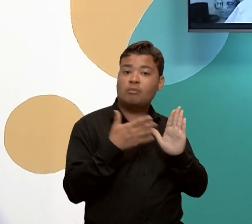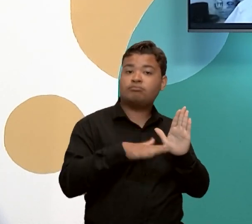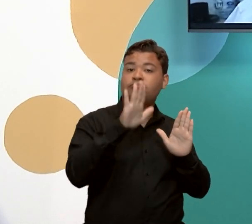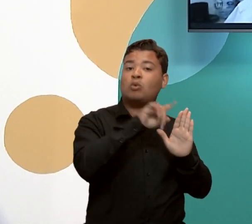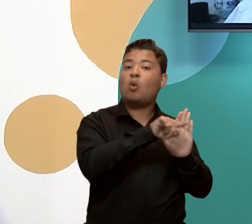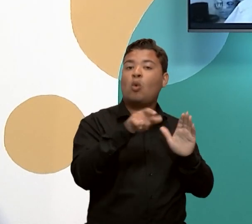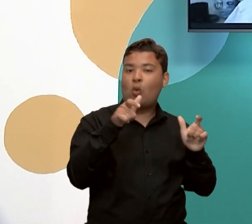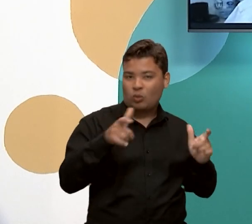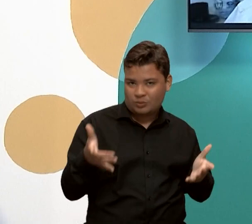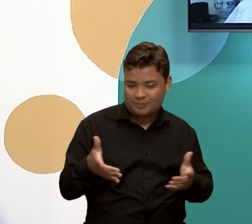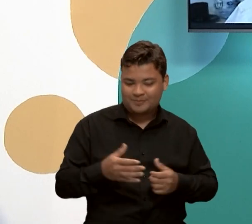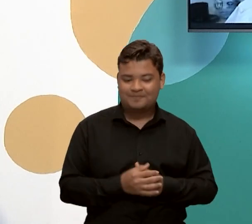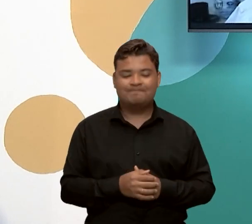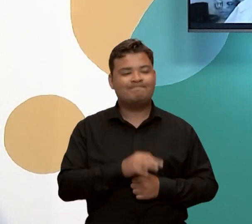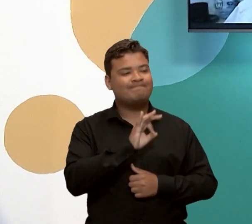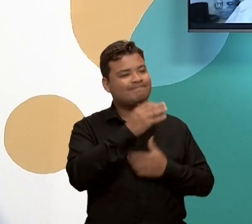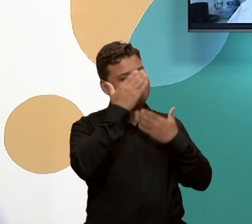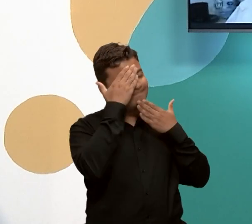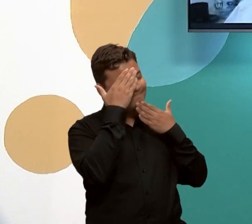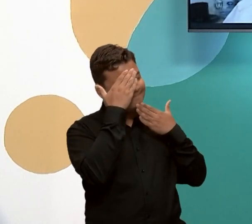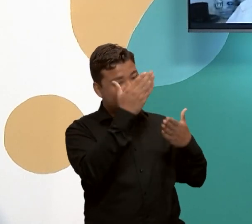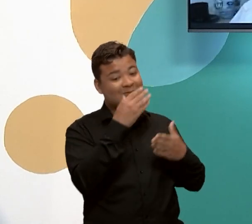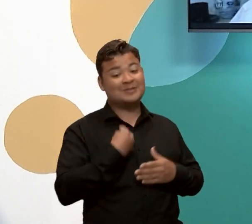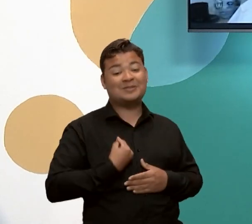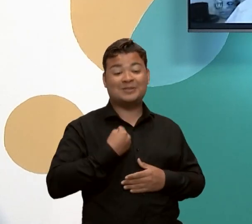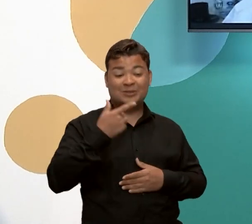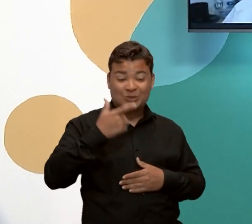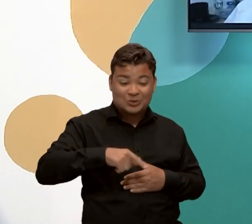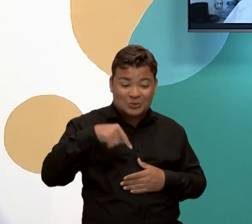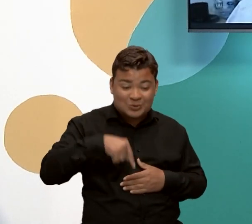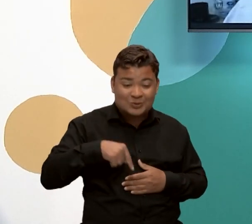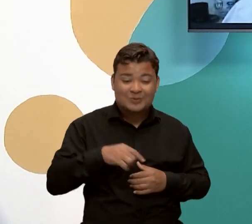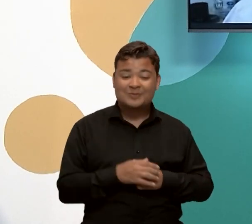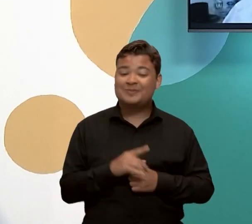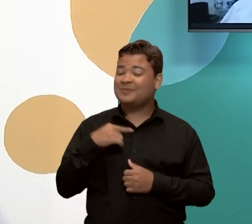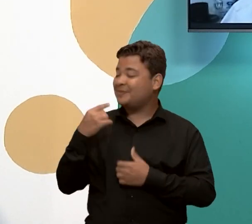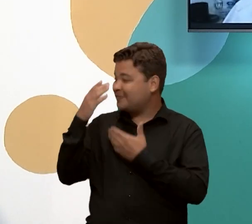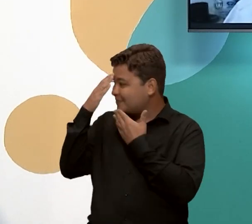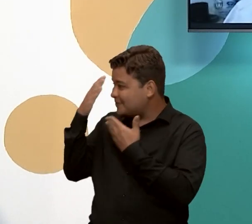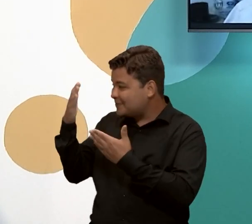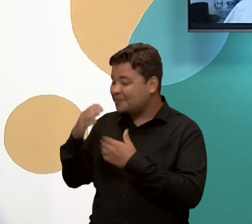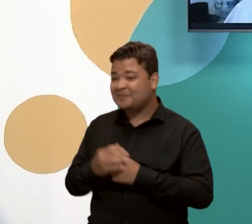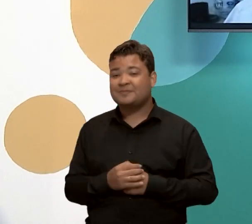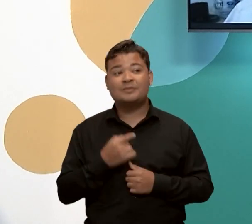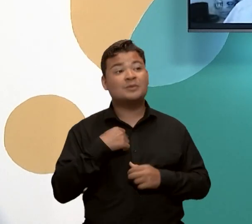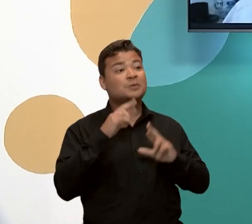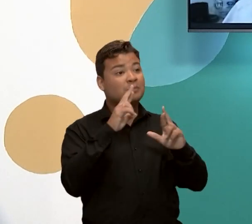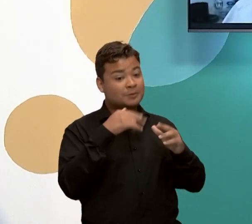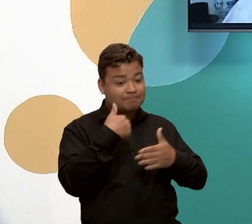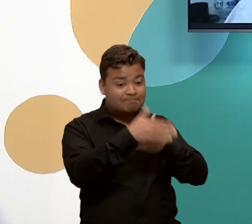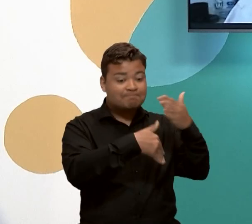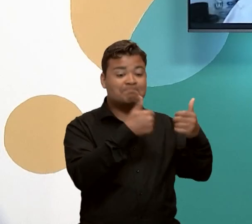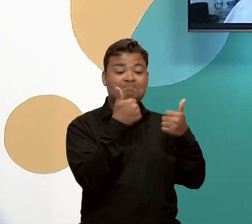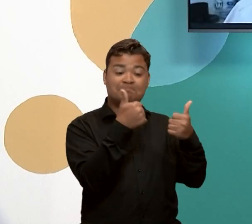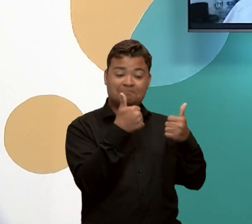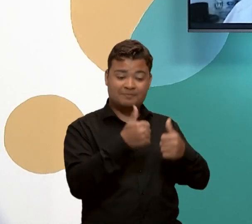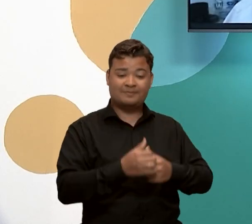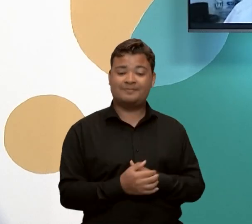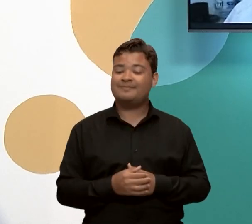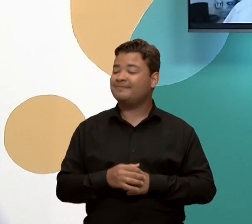certo. Muito obrigada, Pedro, por estar aqui com a gente de novo. E espero que seja um processo bem sucedido. Sim,